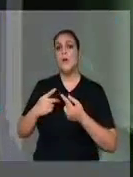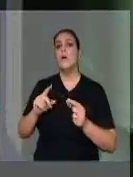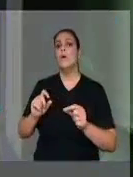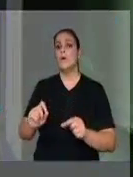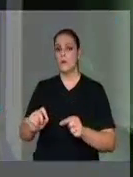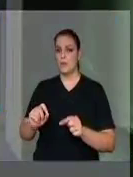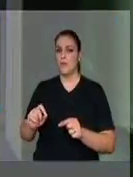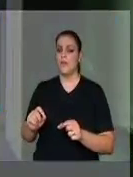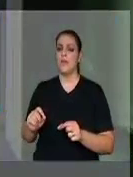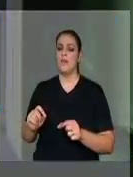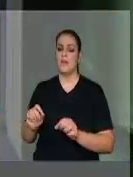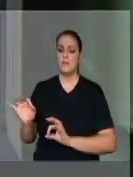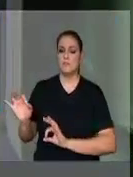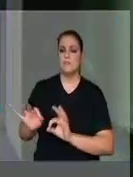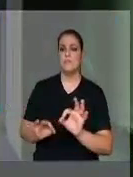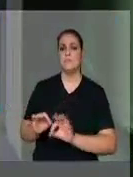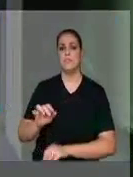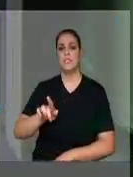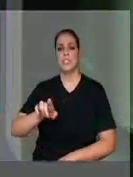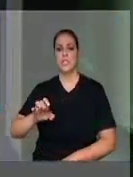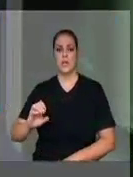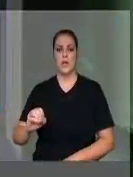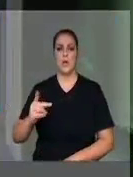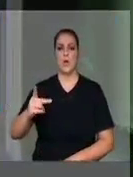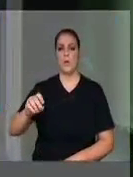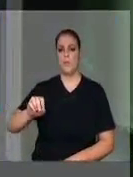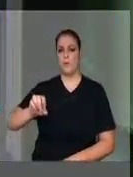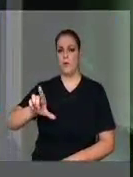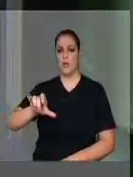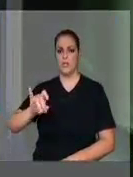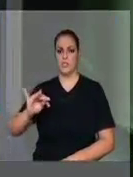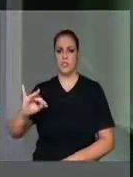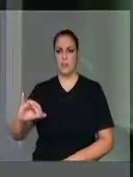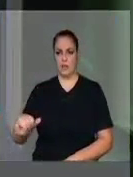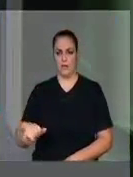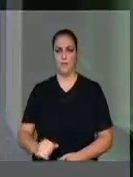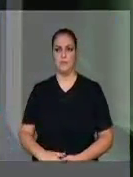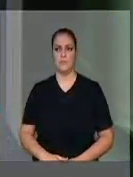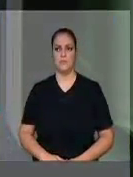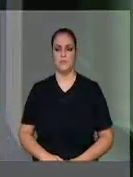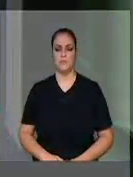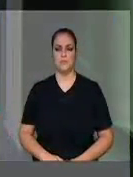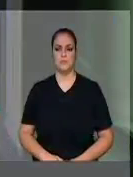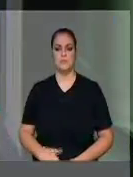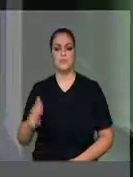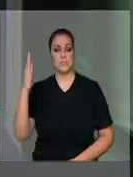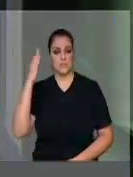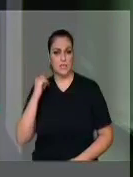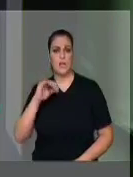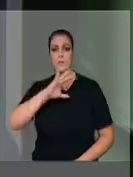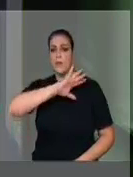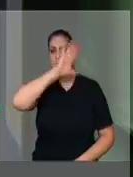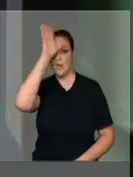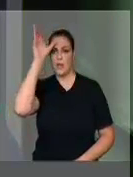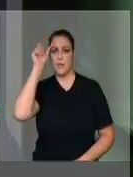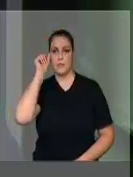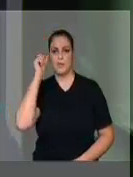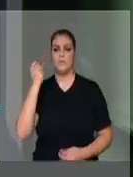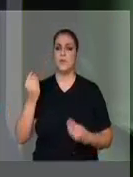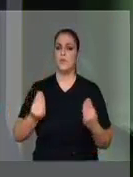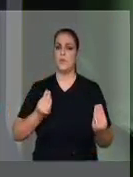geopolítica que, em nome da integração da Amazônia aos circuitos